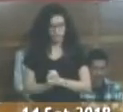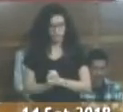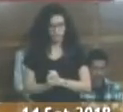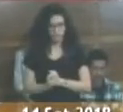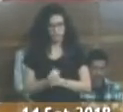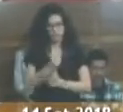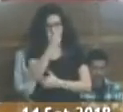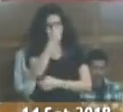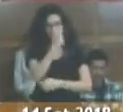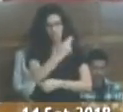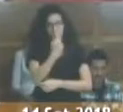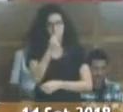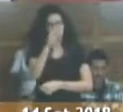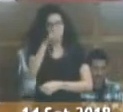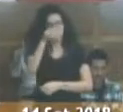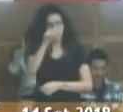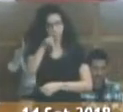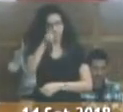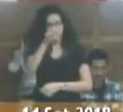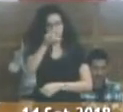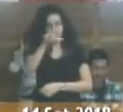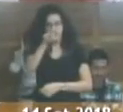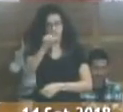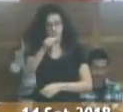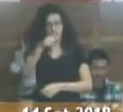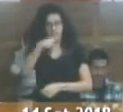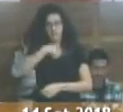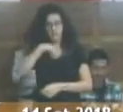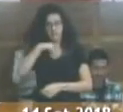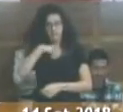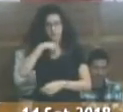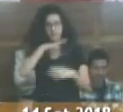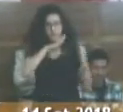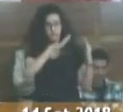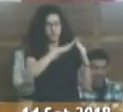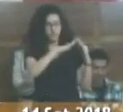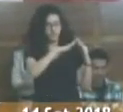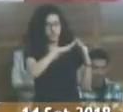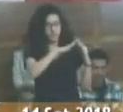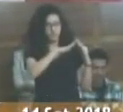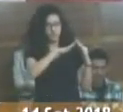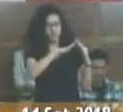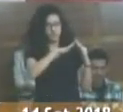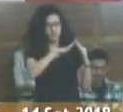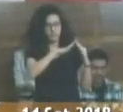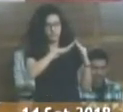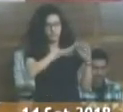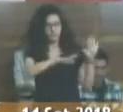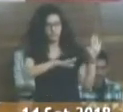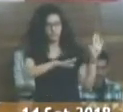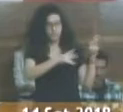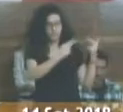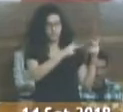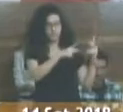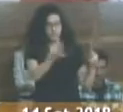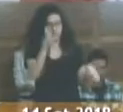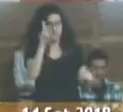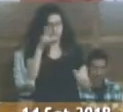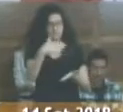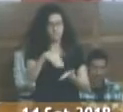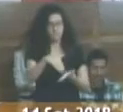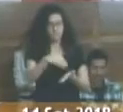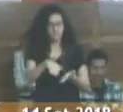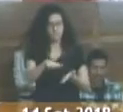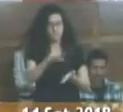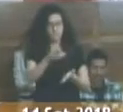Eu sou Marcela, sou caiçara da Praia do Sono, do município de Paraty. Estou aqui hoje representando a Secretaria Executiva, né,